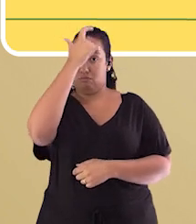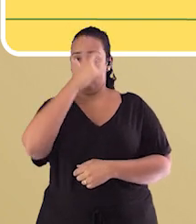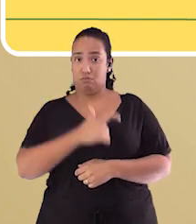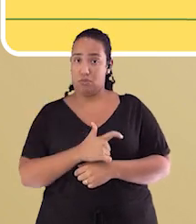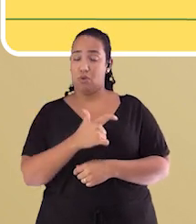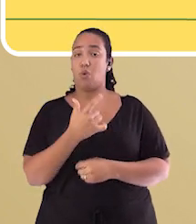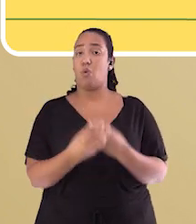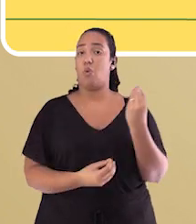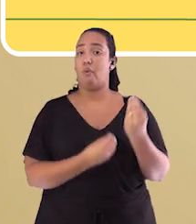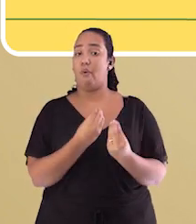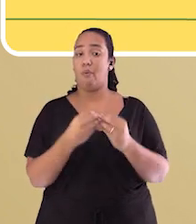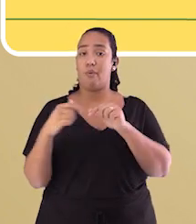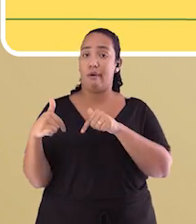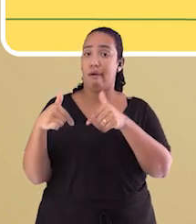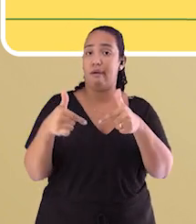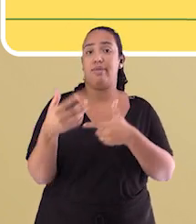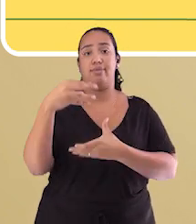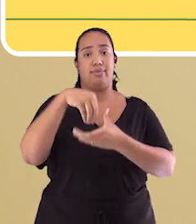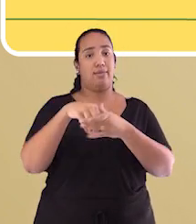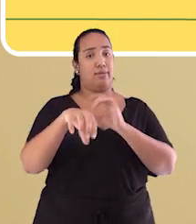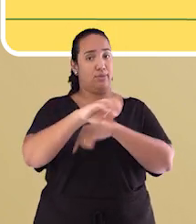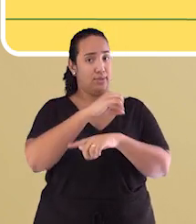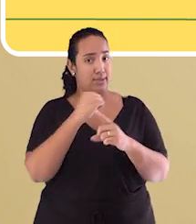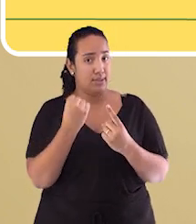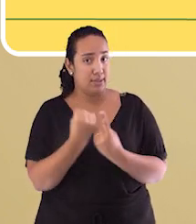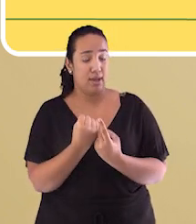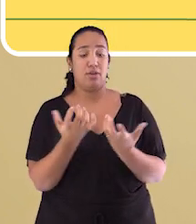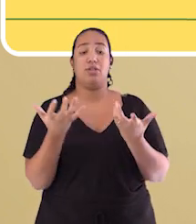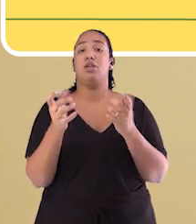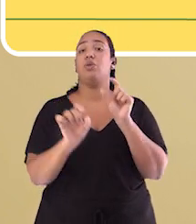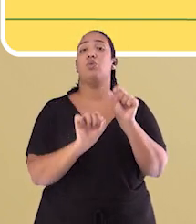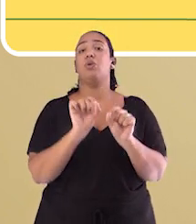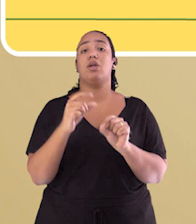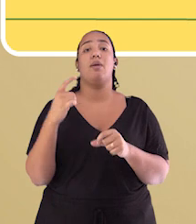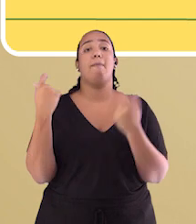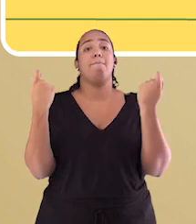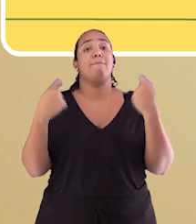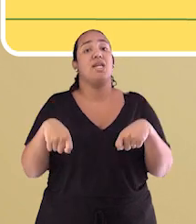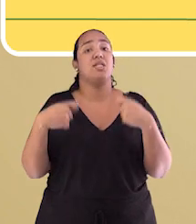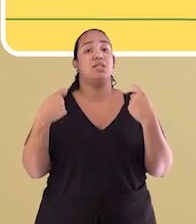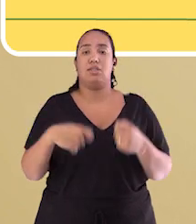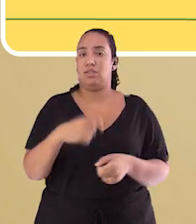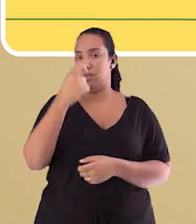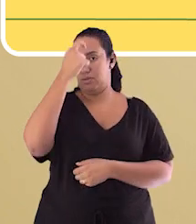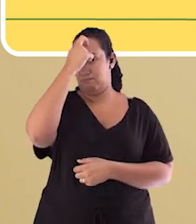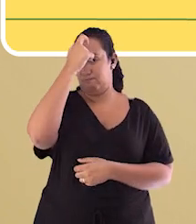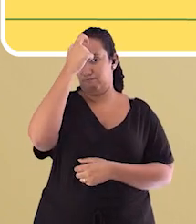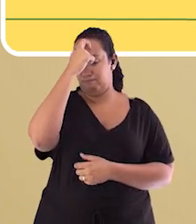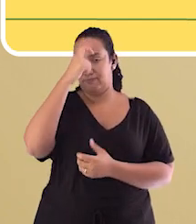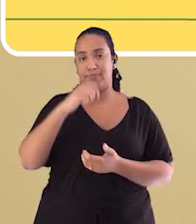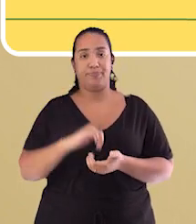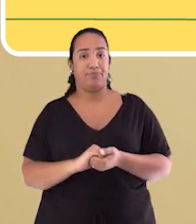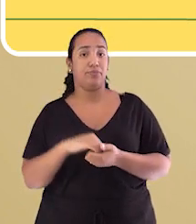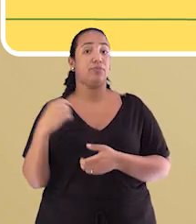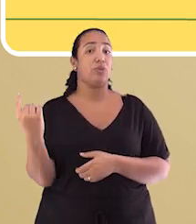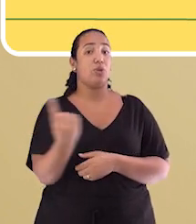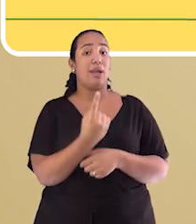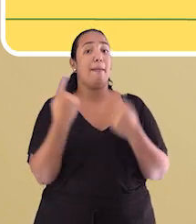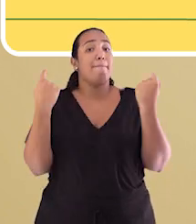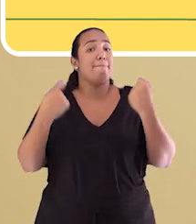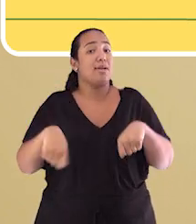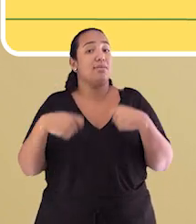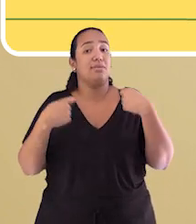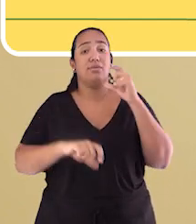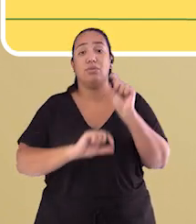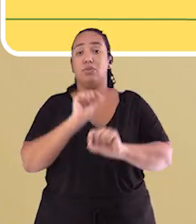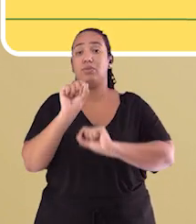cidadãs e cidadãos que somos na sociedade, buscando ter uma consciência ambiental. Ou seja, devemos